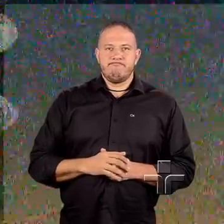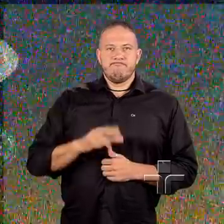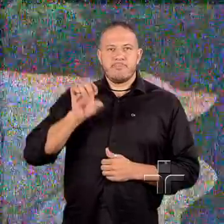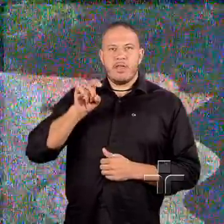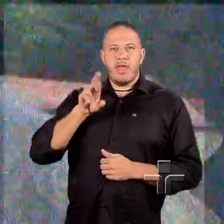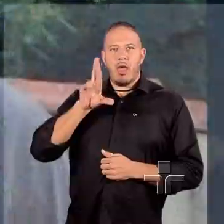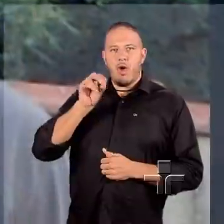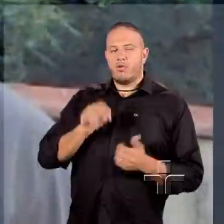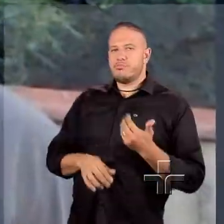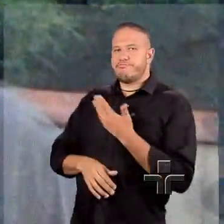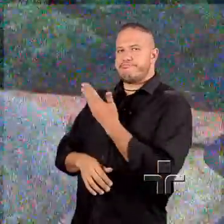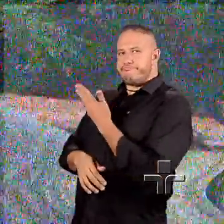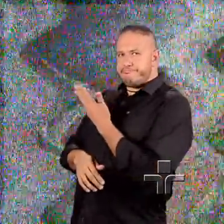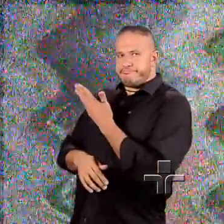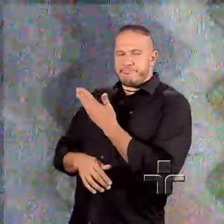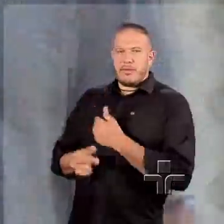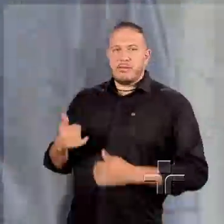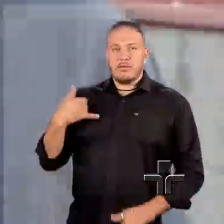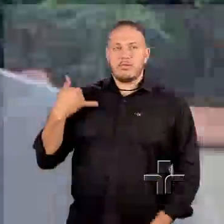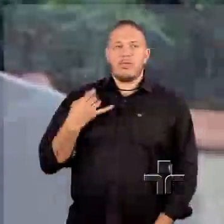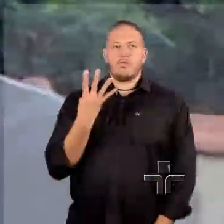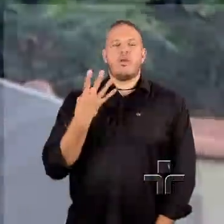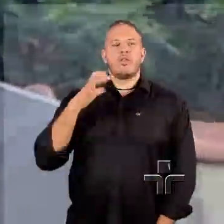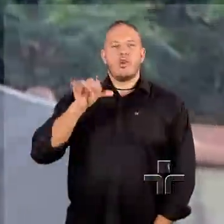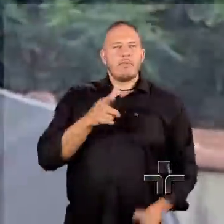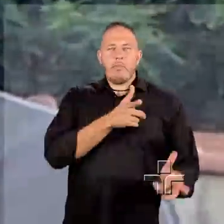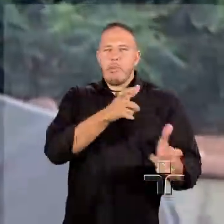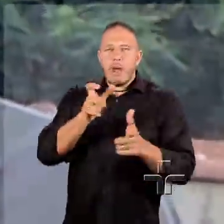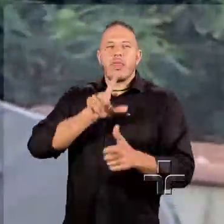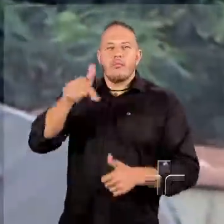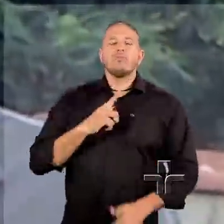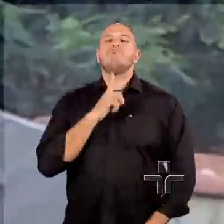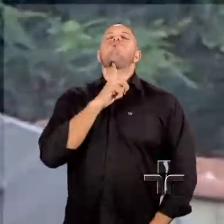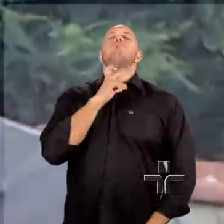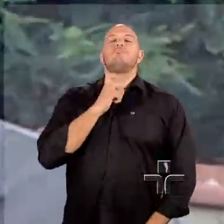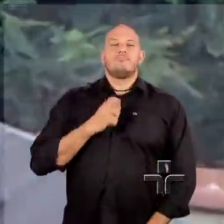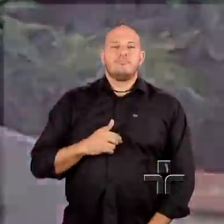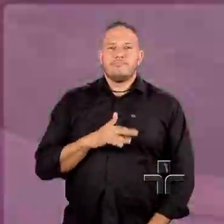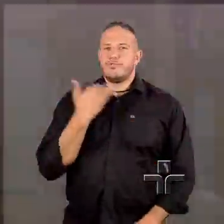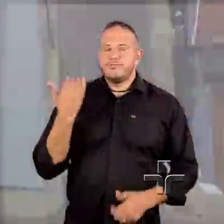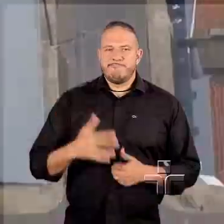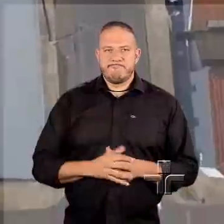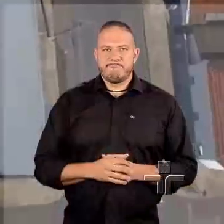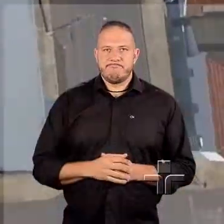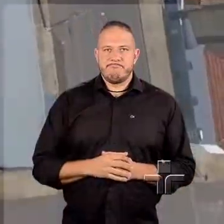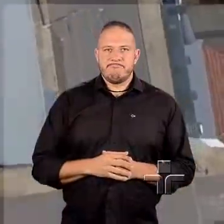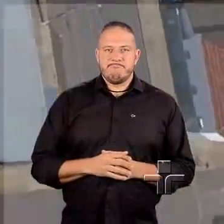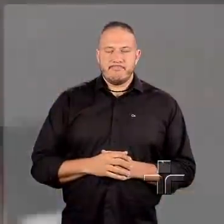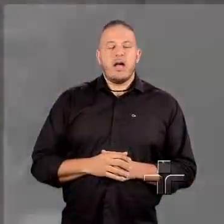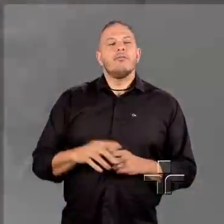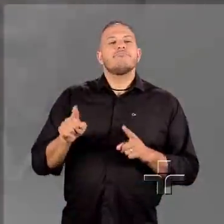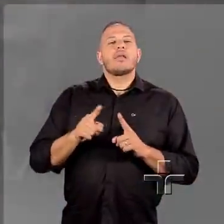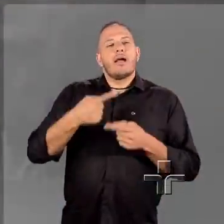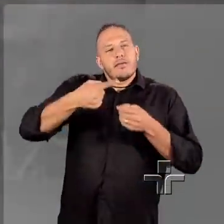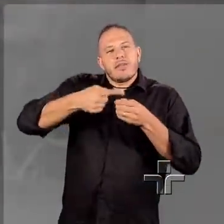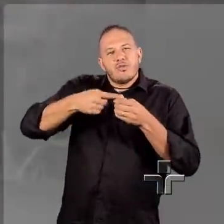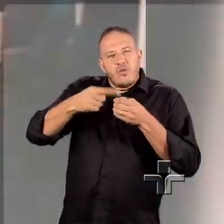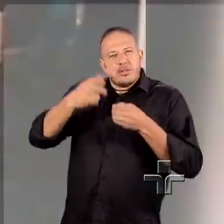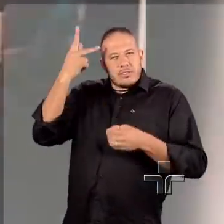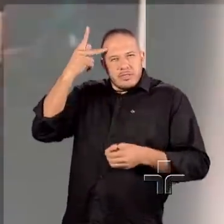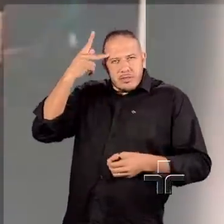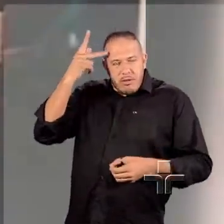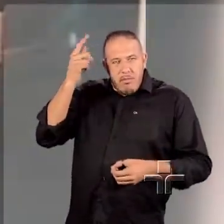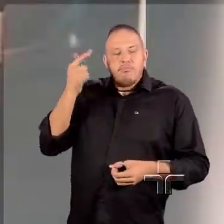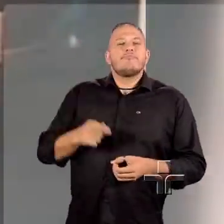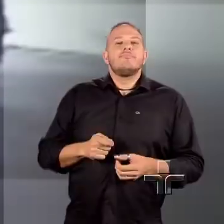Euler Fernando Grandolfo, atirador de 49 anos, se matou em seguida. Em Araçatuba, no interior de São Paulo,